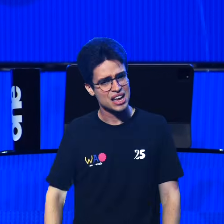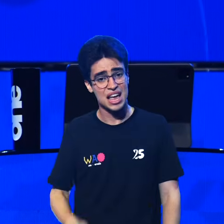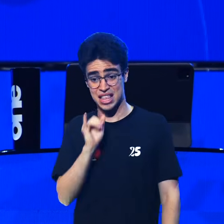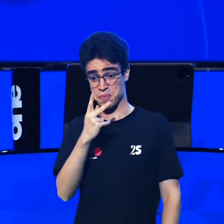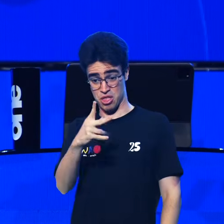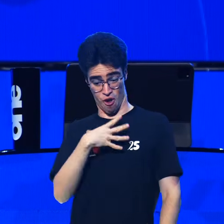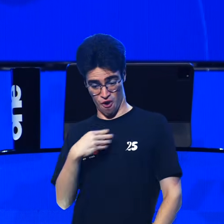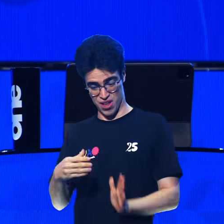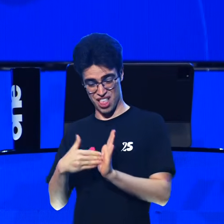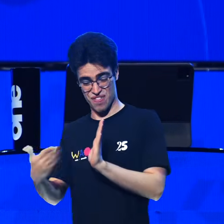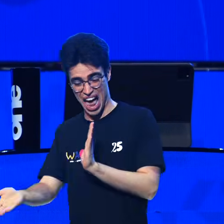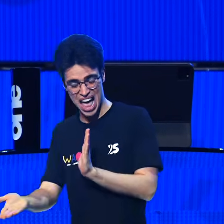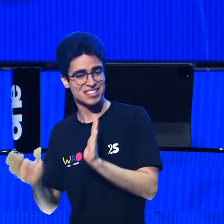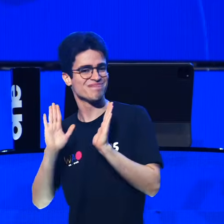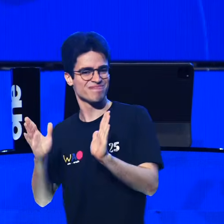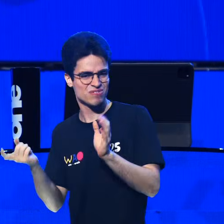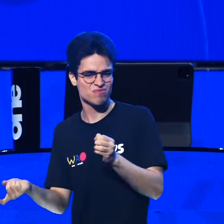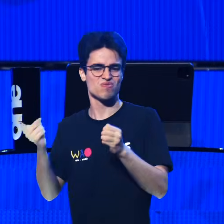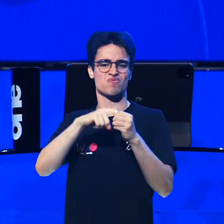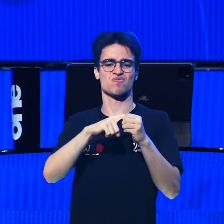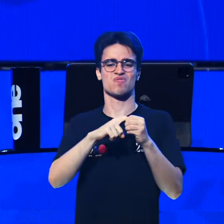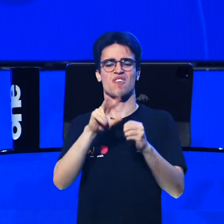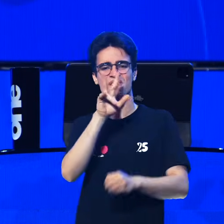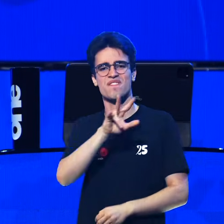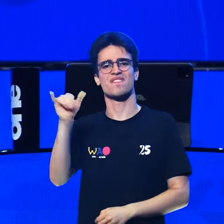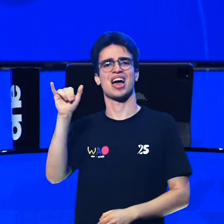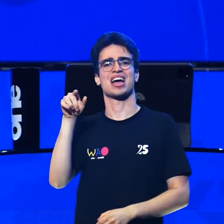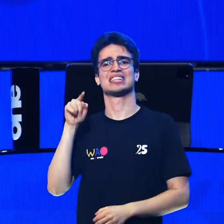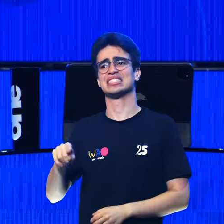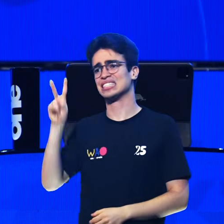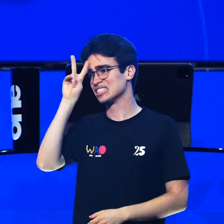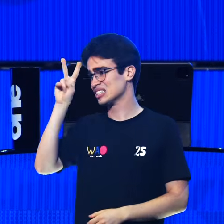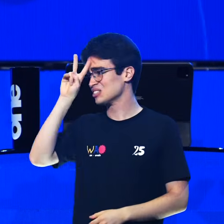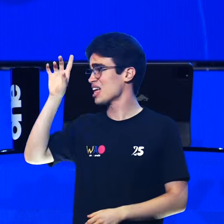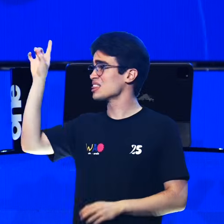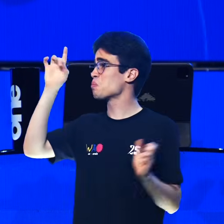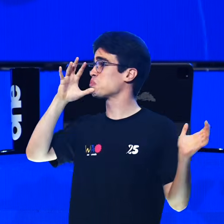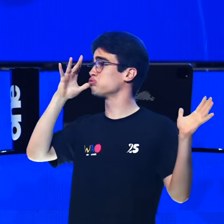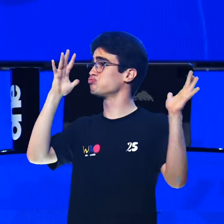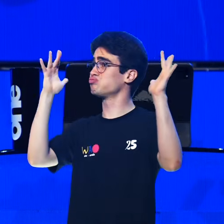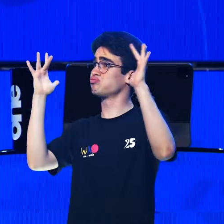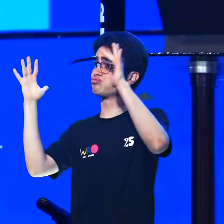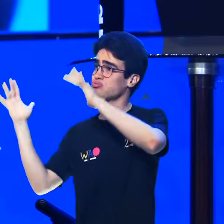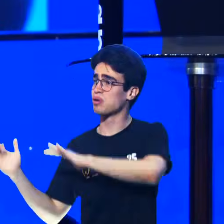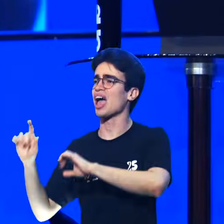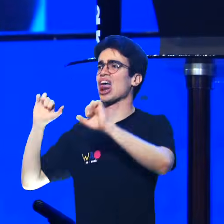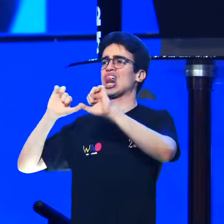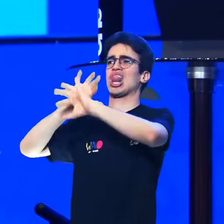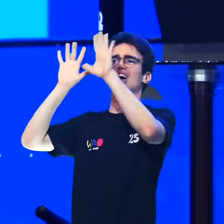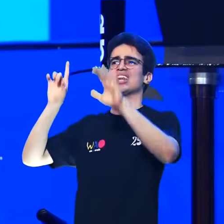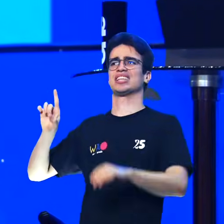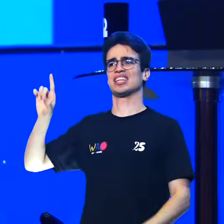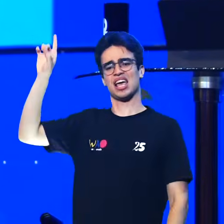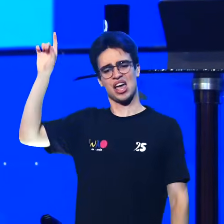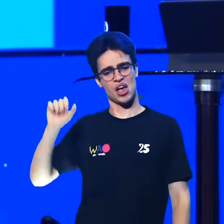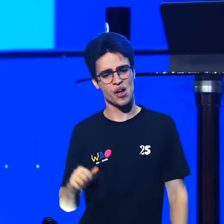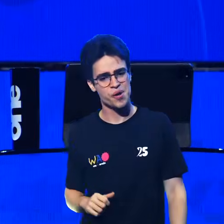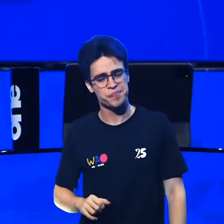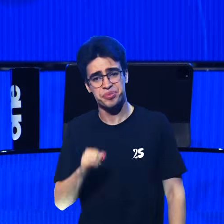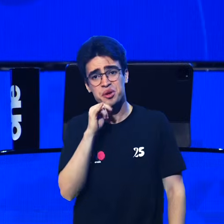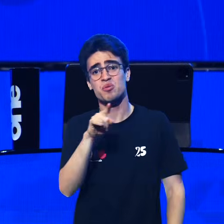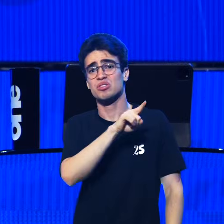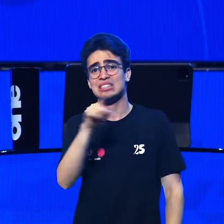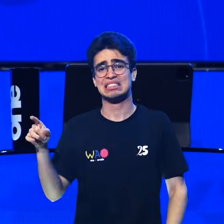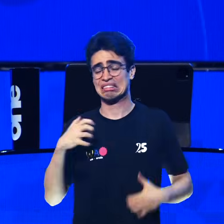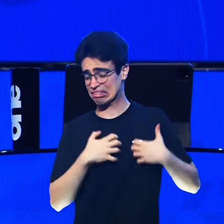está desviado, ele voltará, e toda essa história no movimento de Deus vai ser para a glória dEle. Se você está